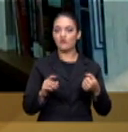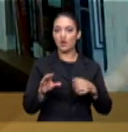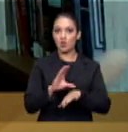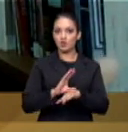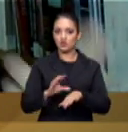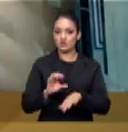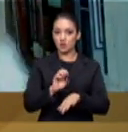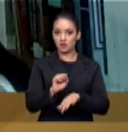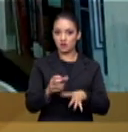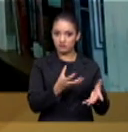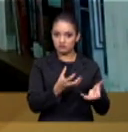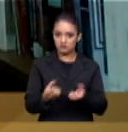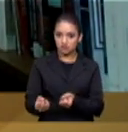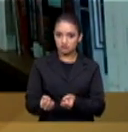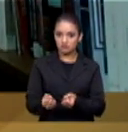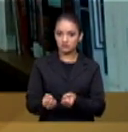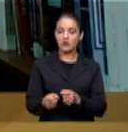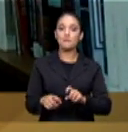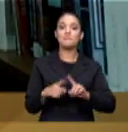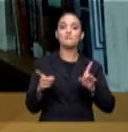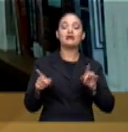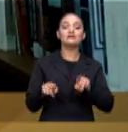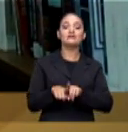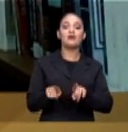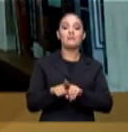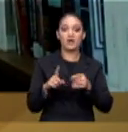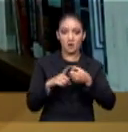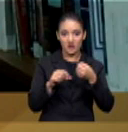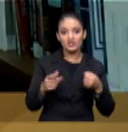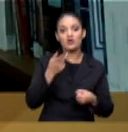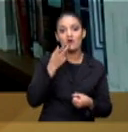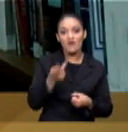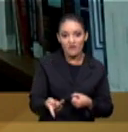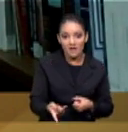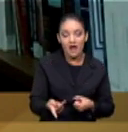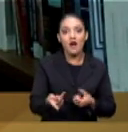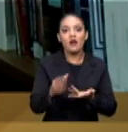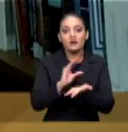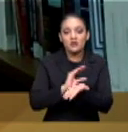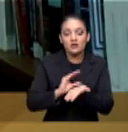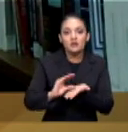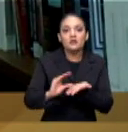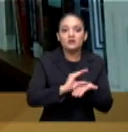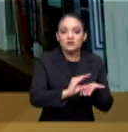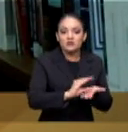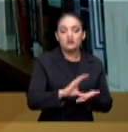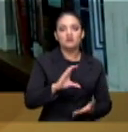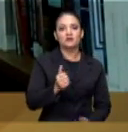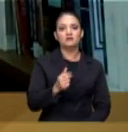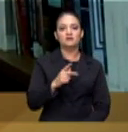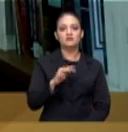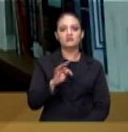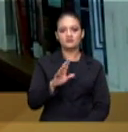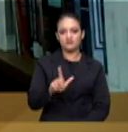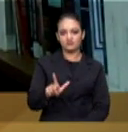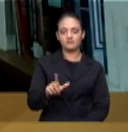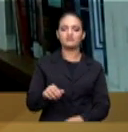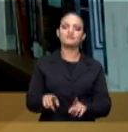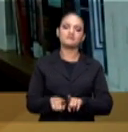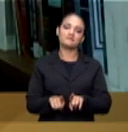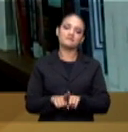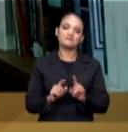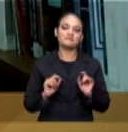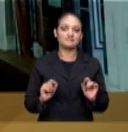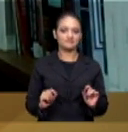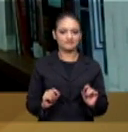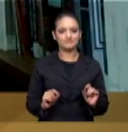Constituição, valendo repetir que o próprio dispositivo fala também de receitas de capital, o que até mesmo nesse